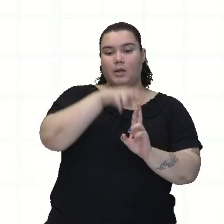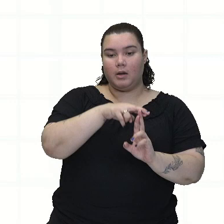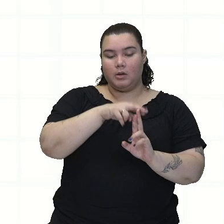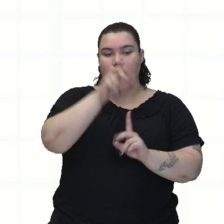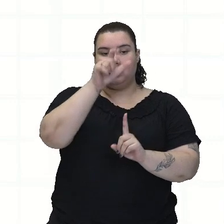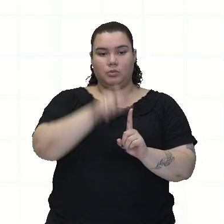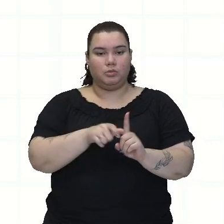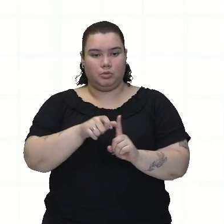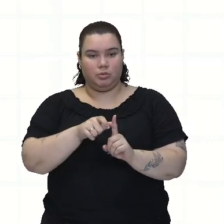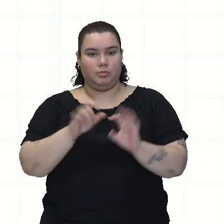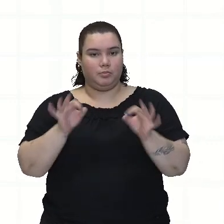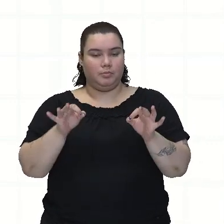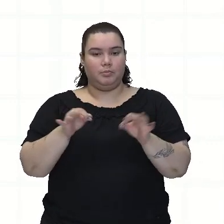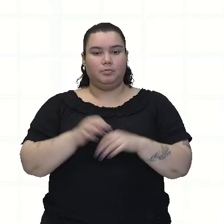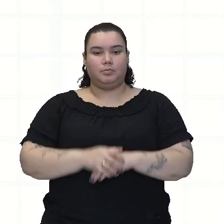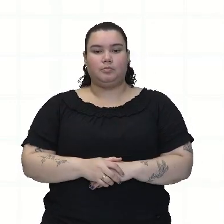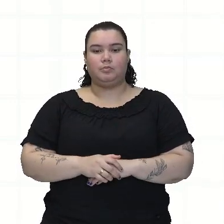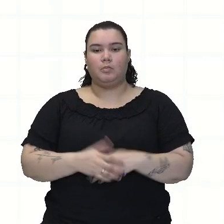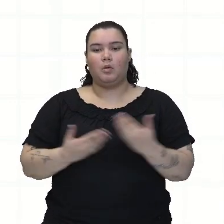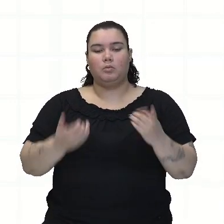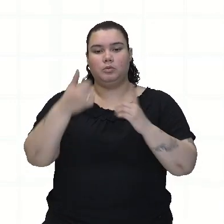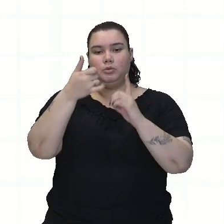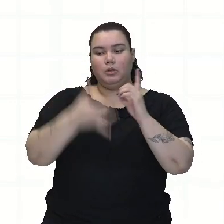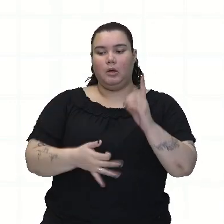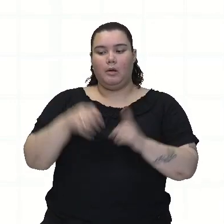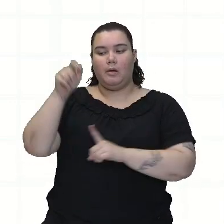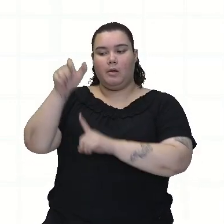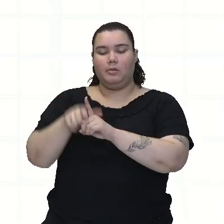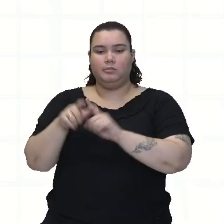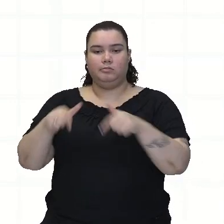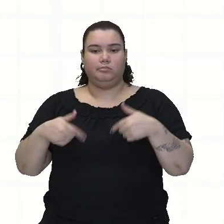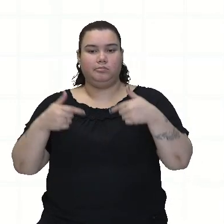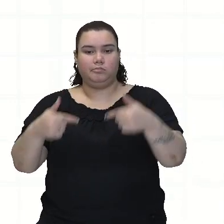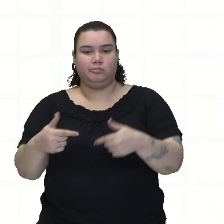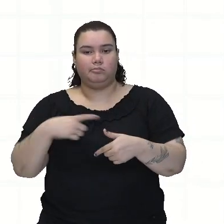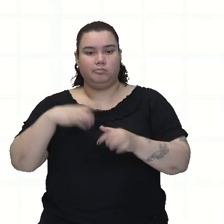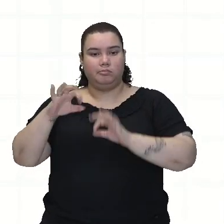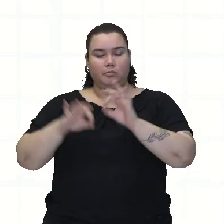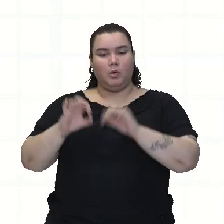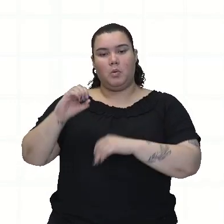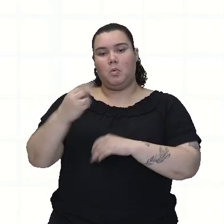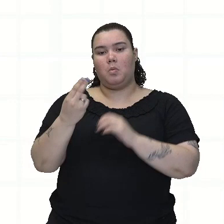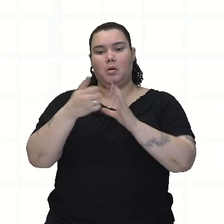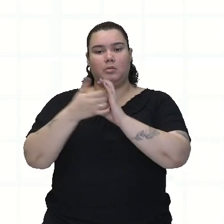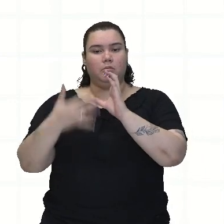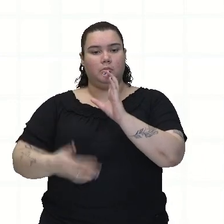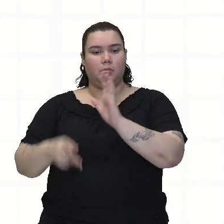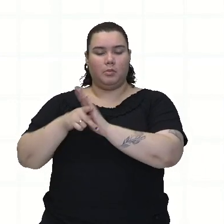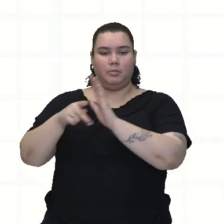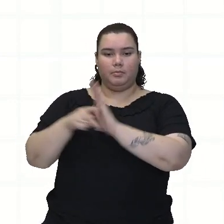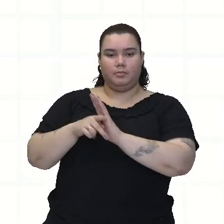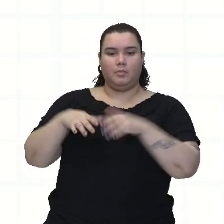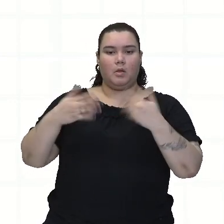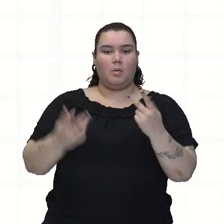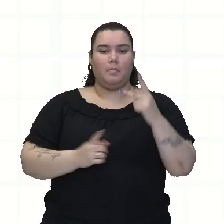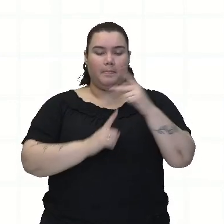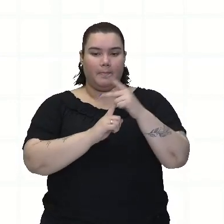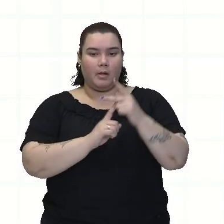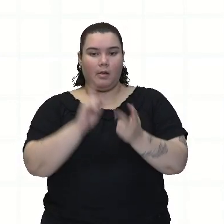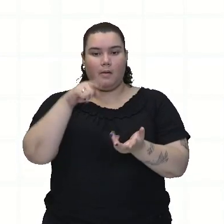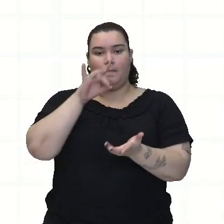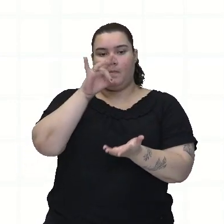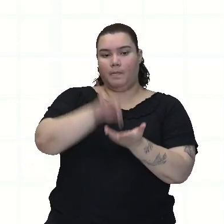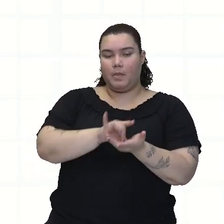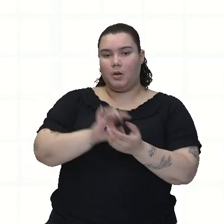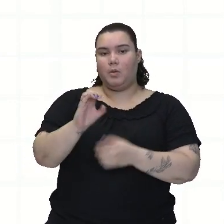resto é o predicado, ou seja, descreve a ação que o sujeito realiza ou expressa alguma característica dele. O predicado é o que se